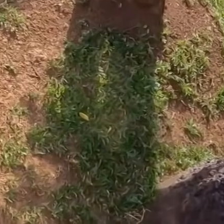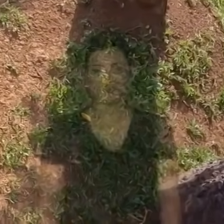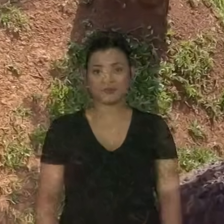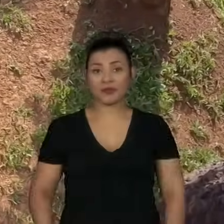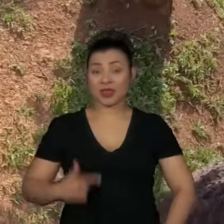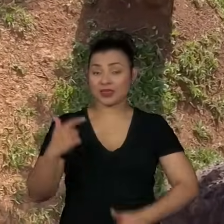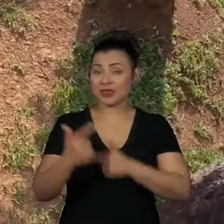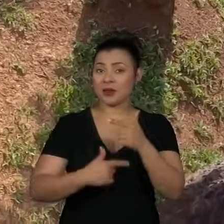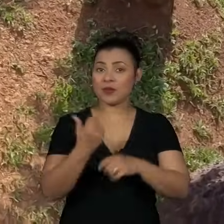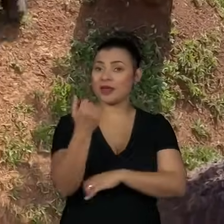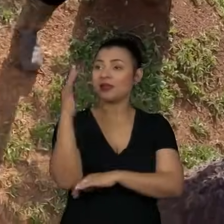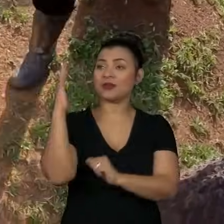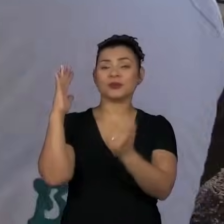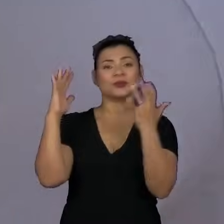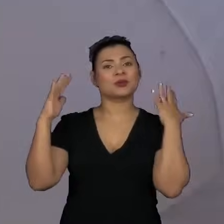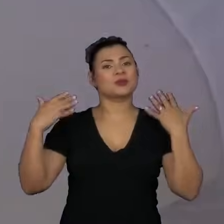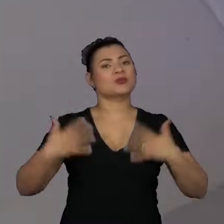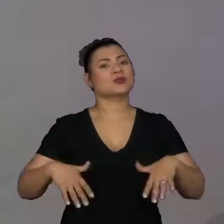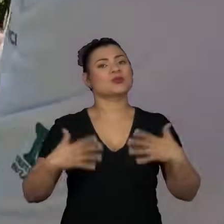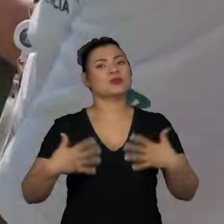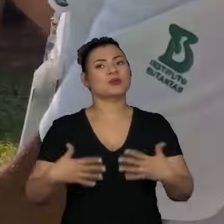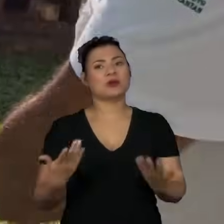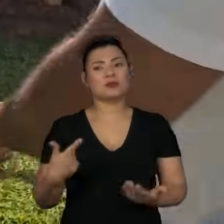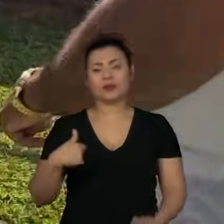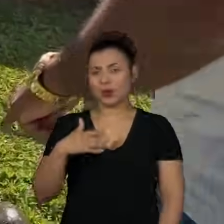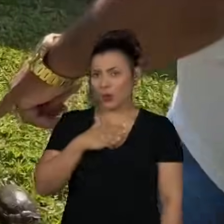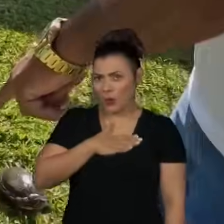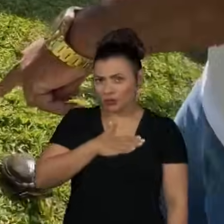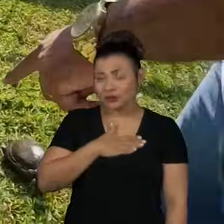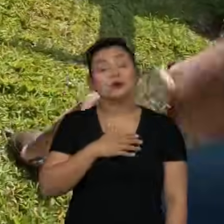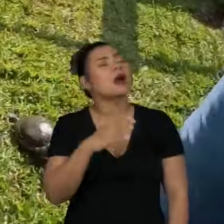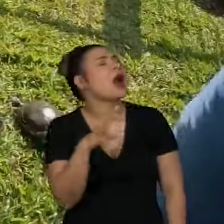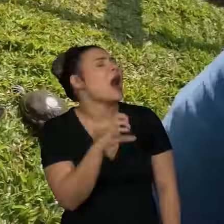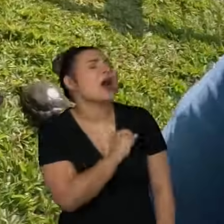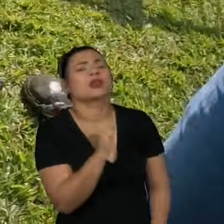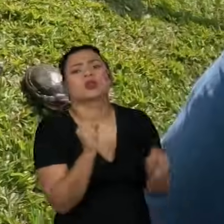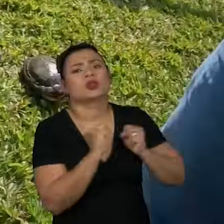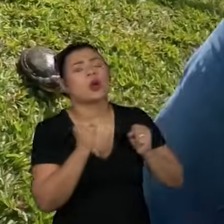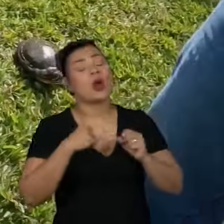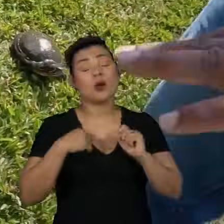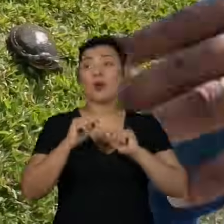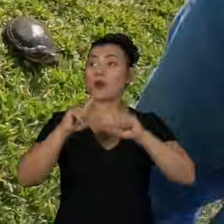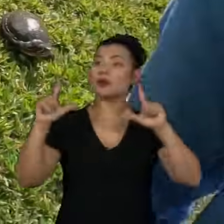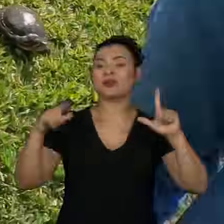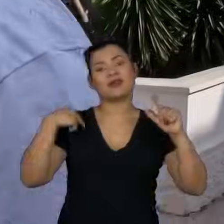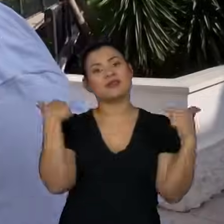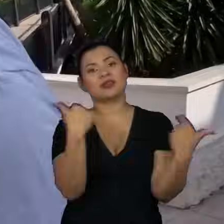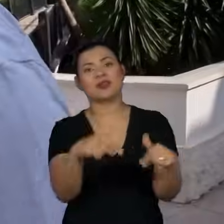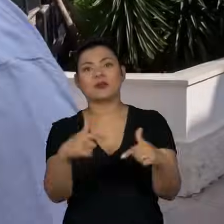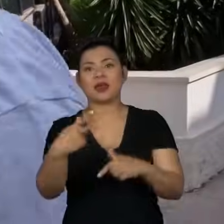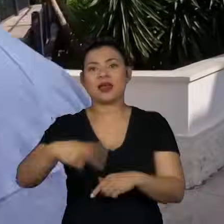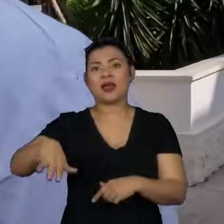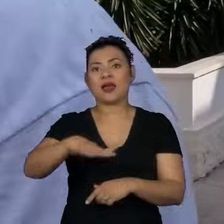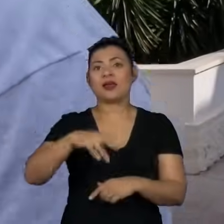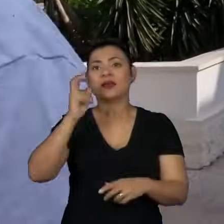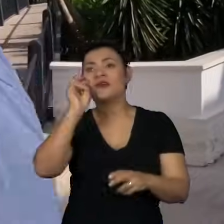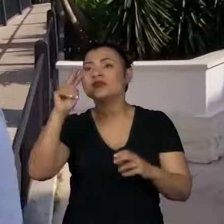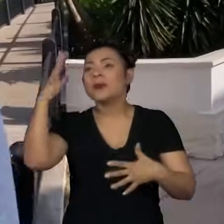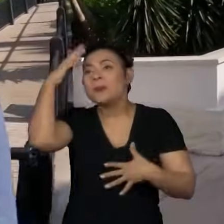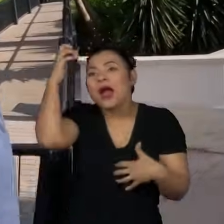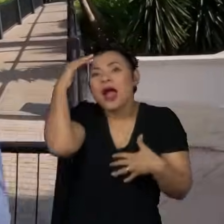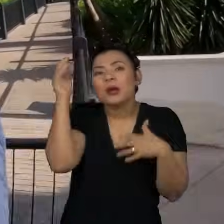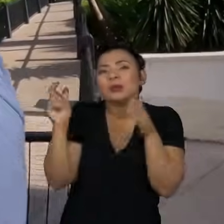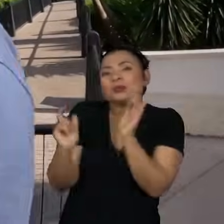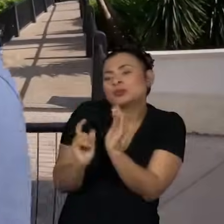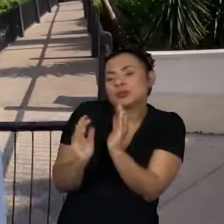Trabalhar com a natureza não tem preço. Você gosta? Meu, adoro. Acordar de manhã, vir trabalhar, escutar os passarinhos cantando, ver os macaquinhos saguinhos que tem